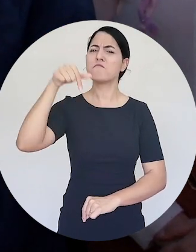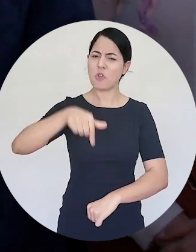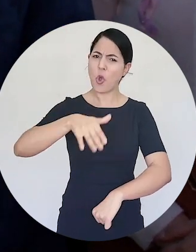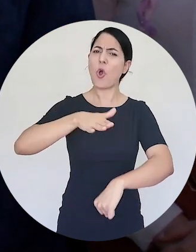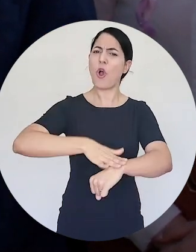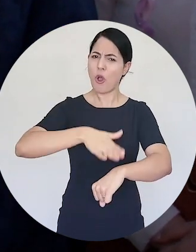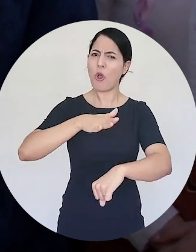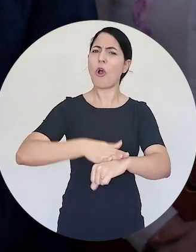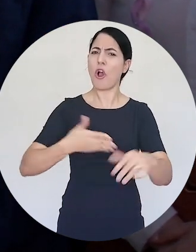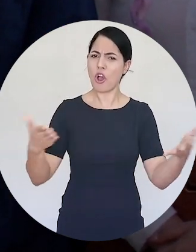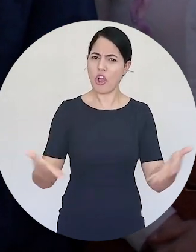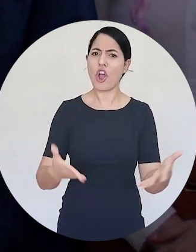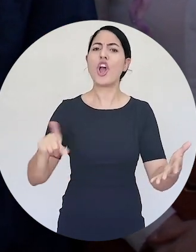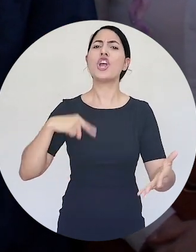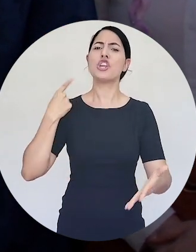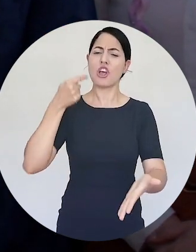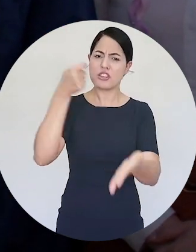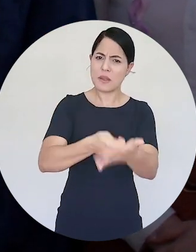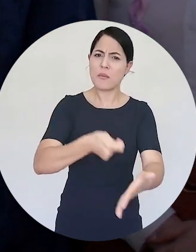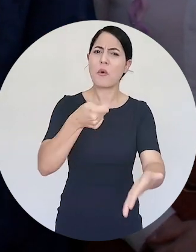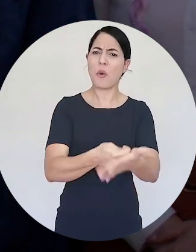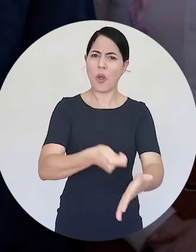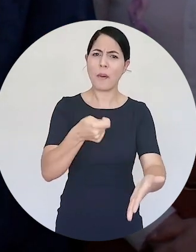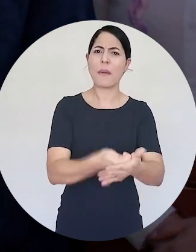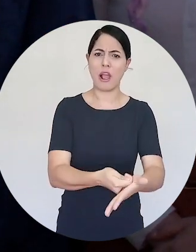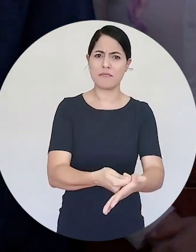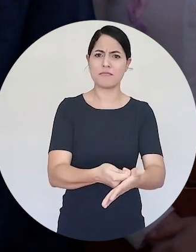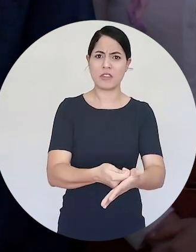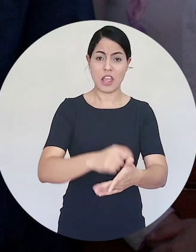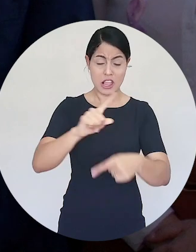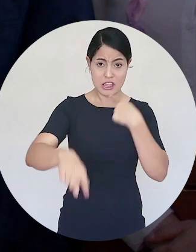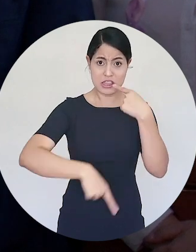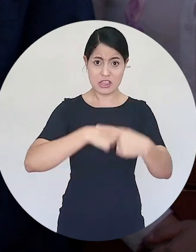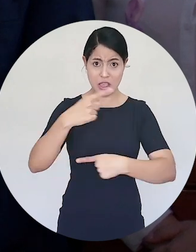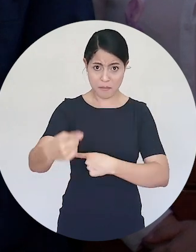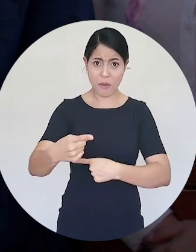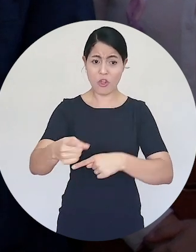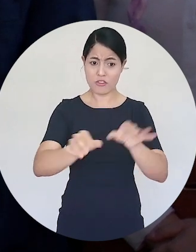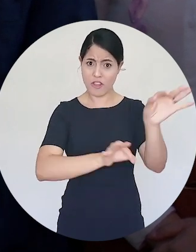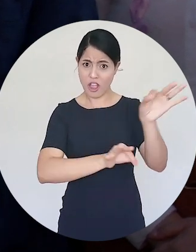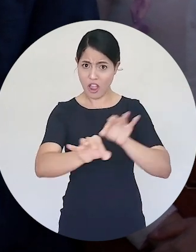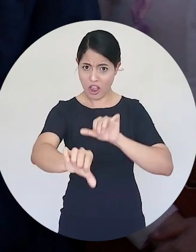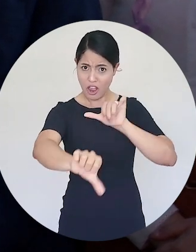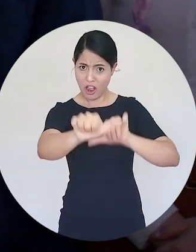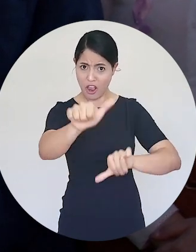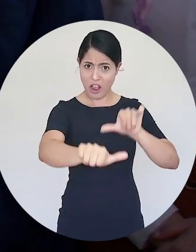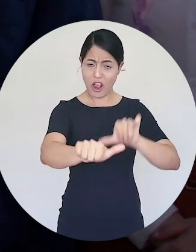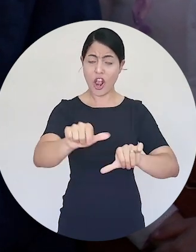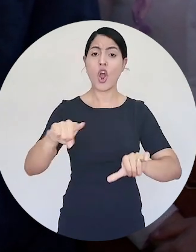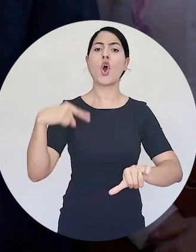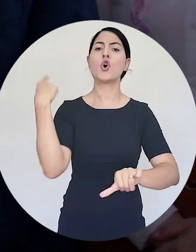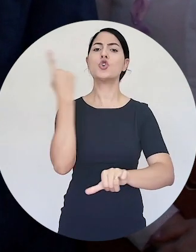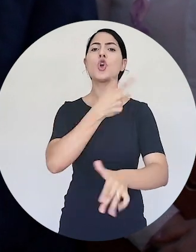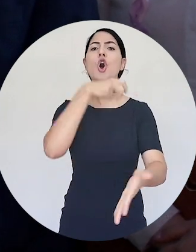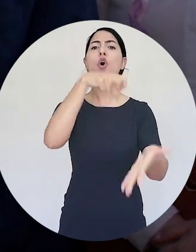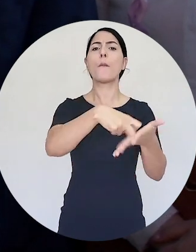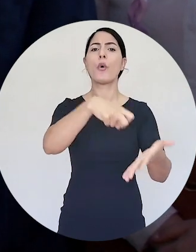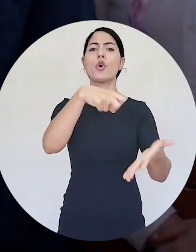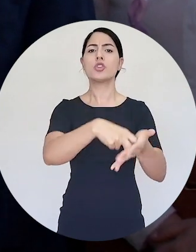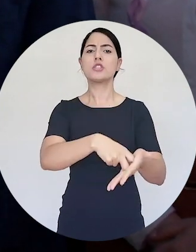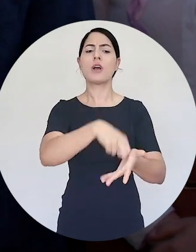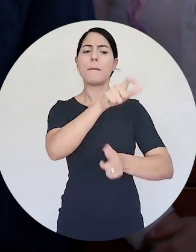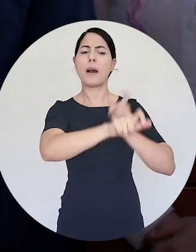vamos cobrar providências até o final, porque apurados os fatos que sabemos que ocorreram, nós queremos